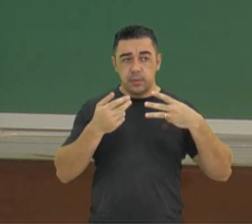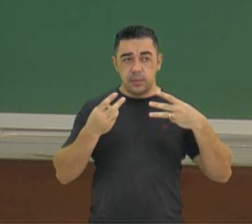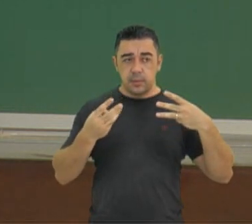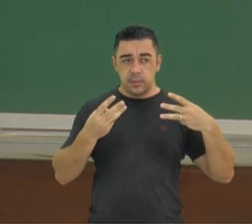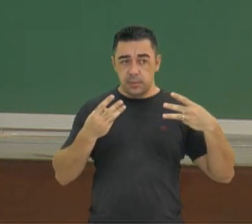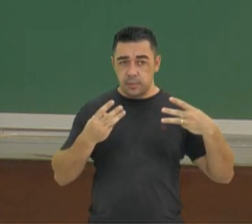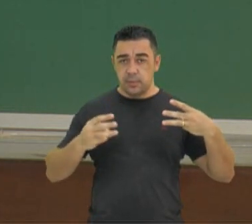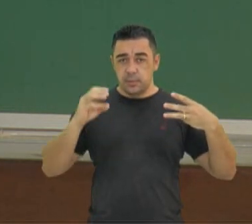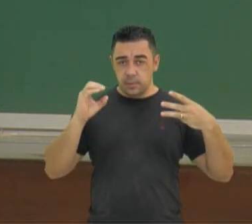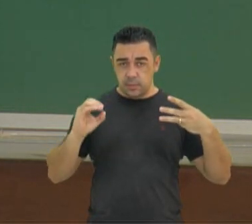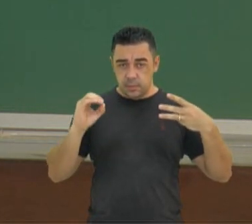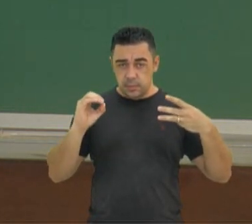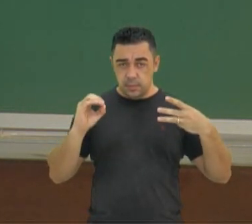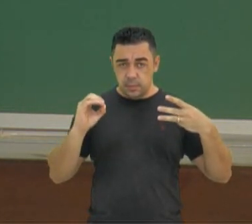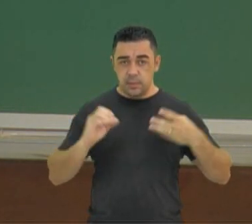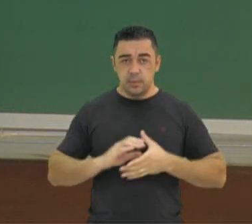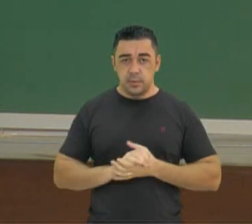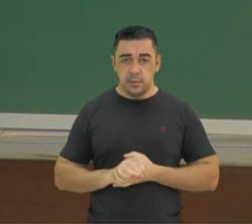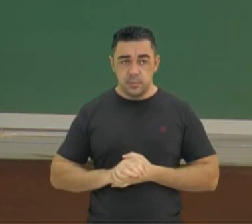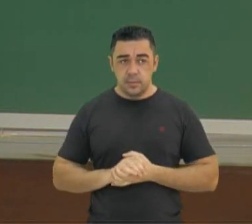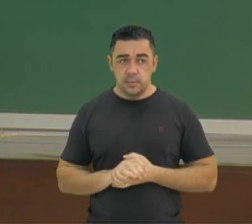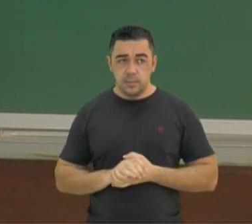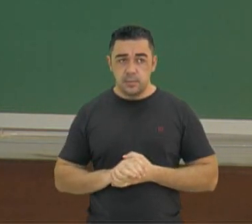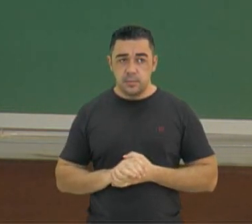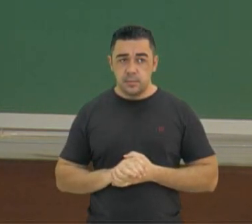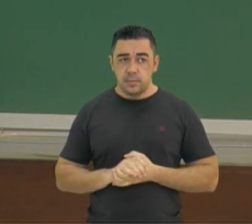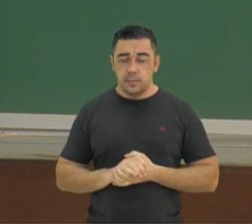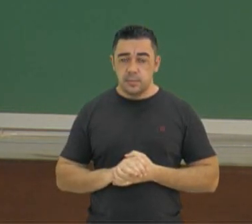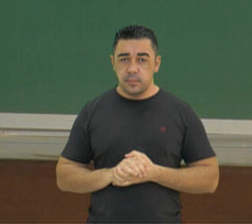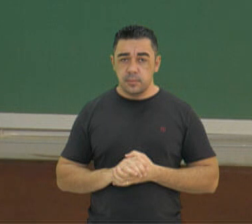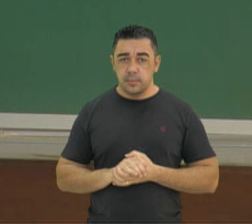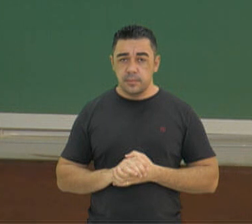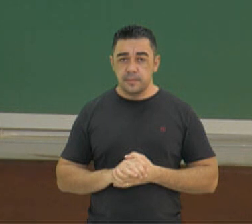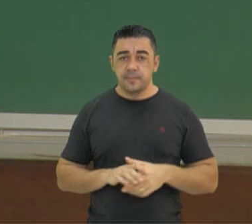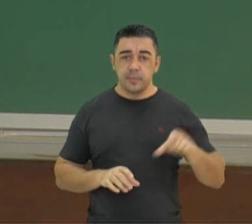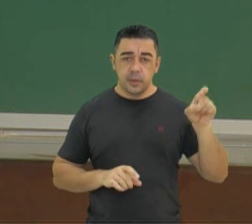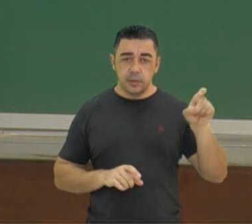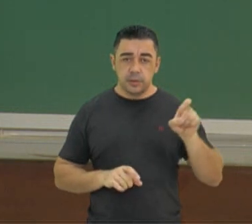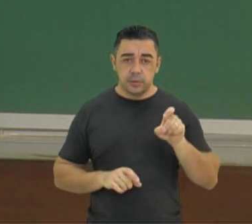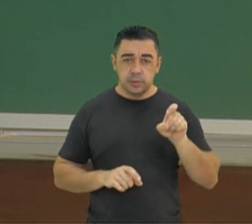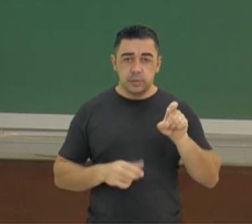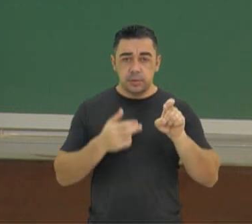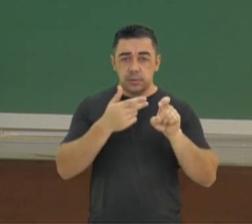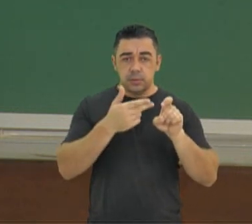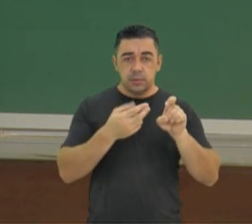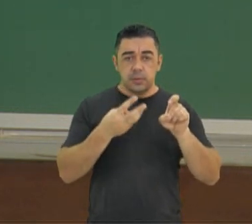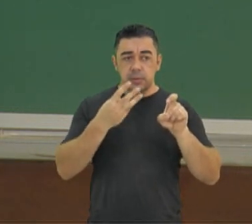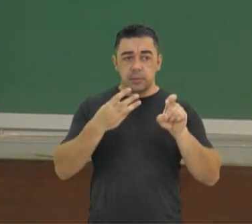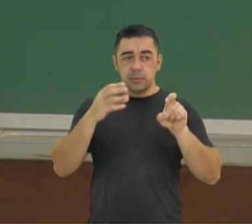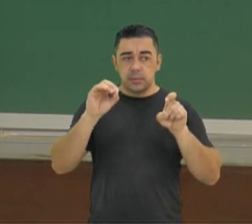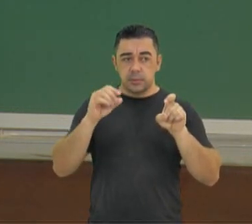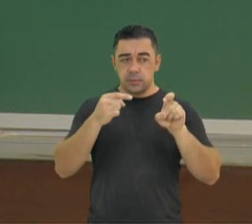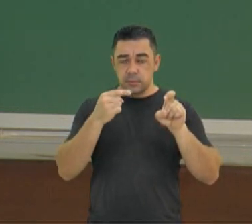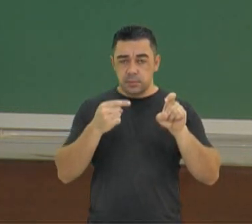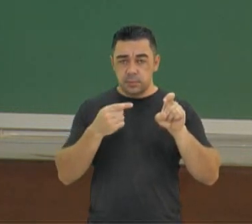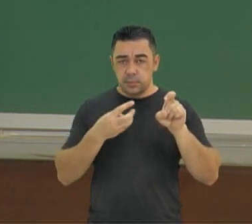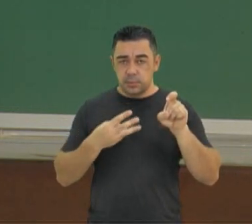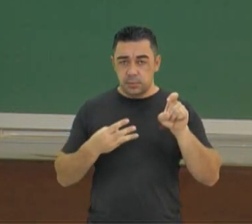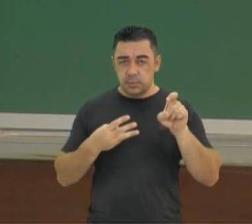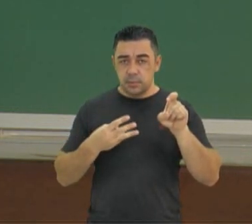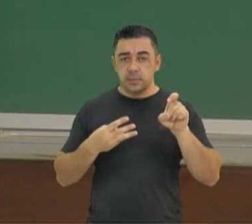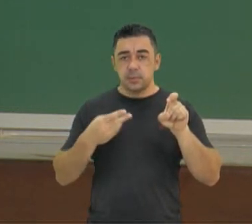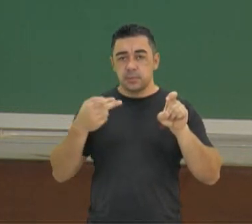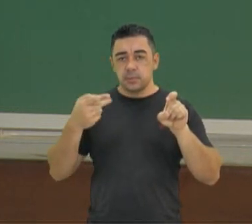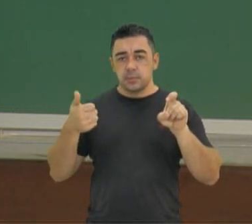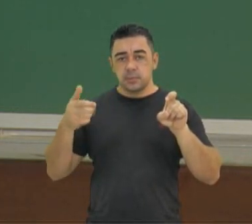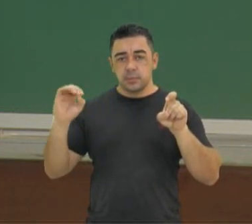para resolver esse sistema. Está multiplicando, passa dividindo 30. 30 dividido por 3 igual a